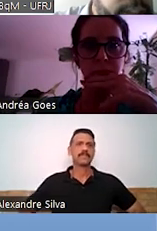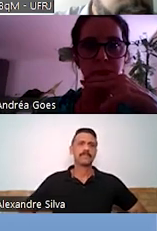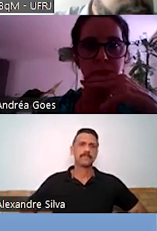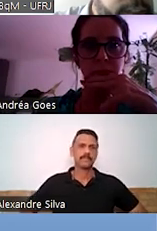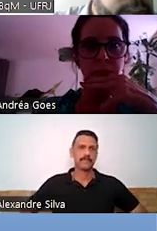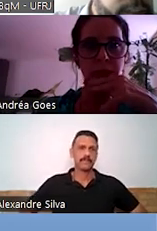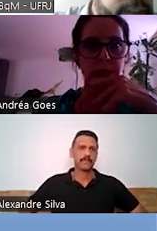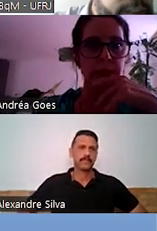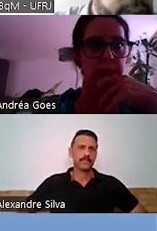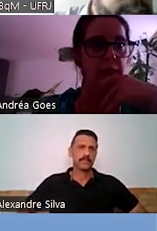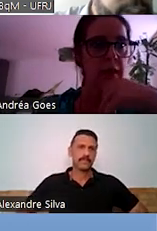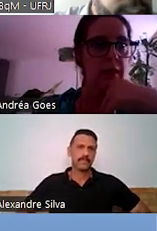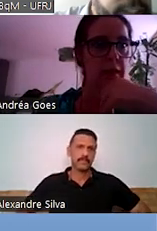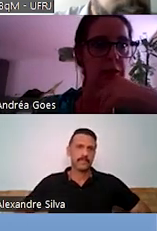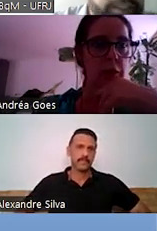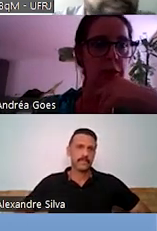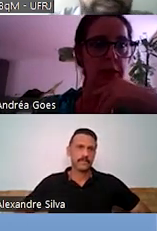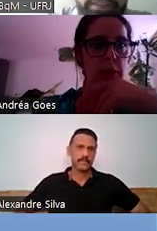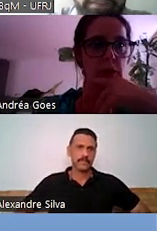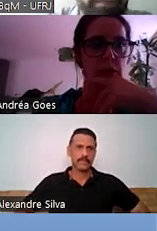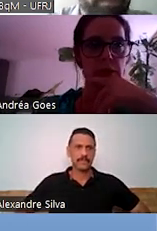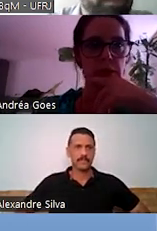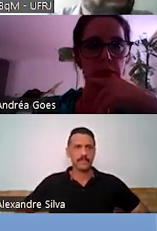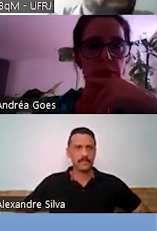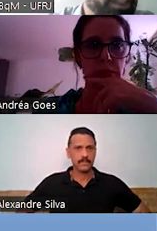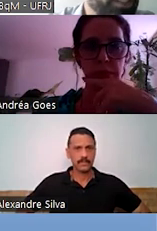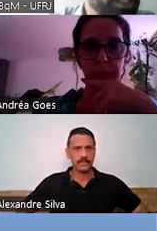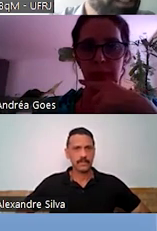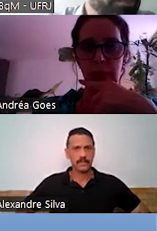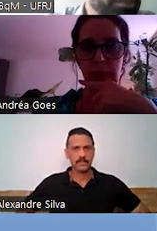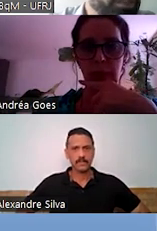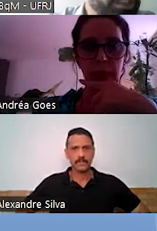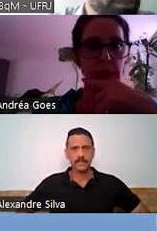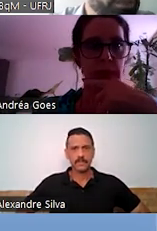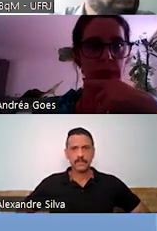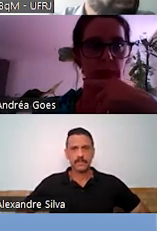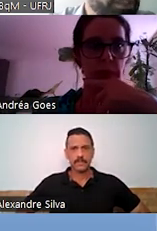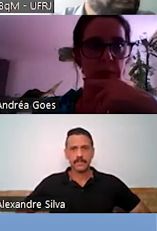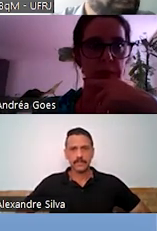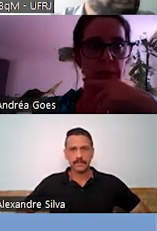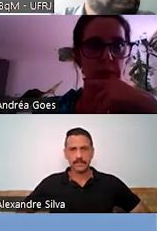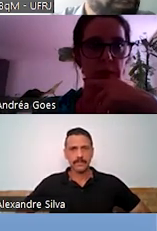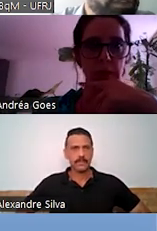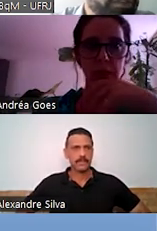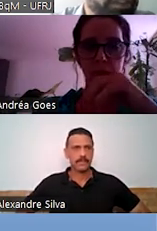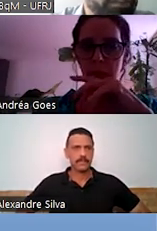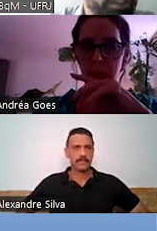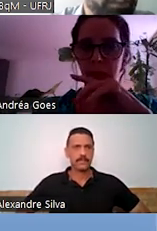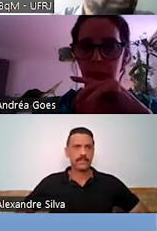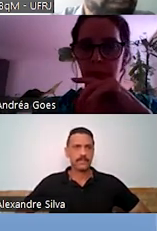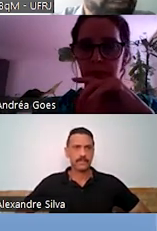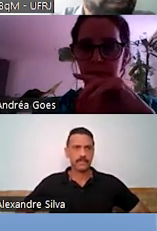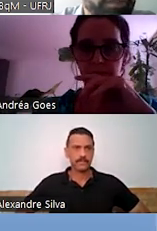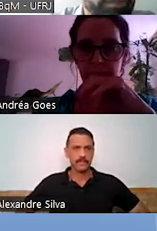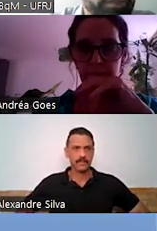vai. Lá da esquerda. Do começo. À Peraí, esquerda, deixa eu primeiro fechar item esse. mesmo, do Do começo. começo. Isso, vai.